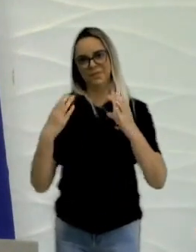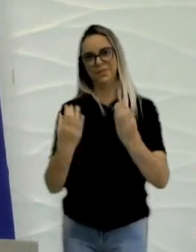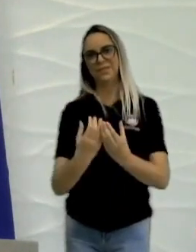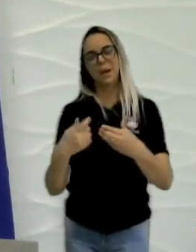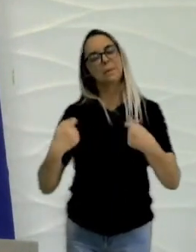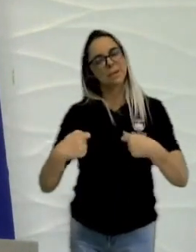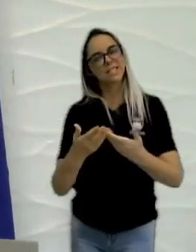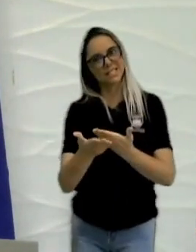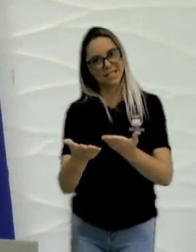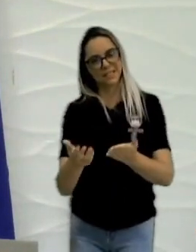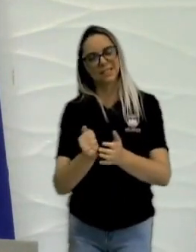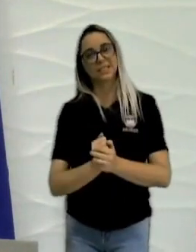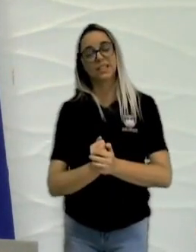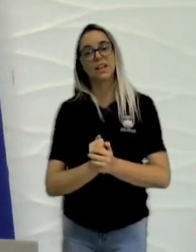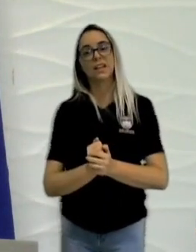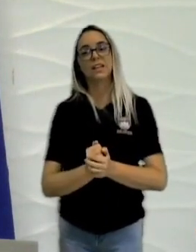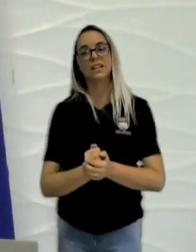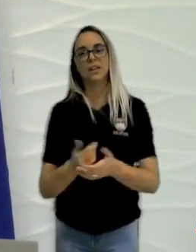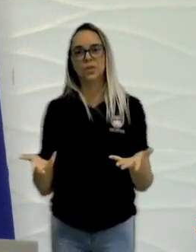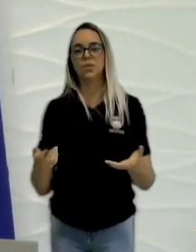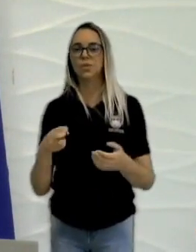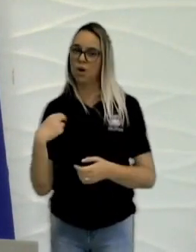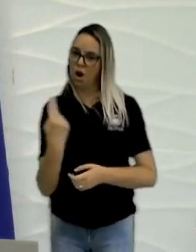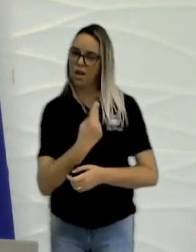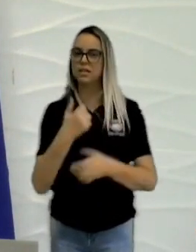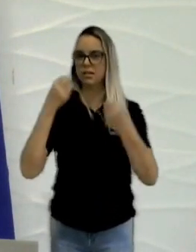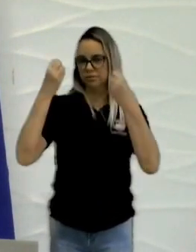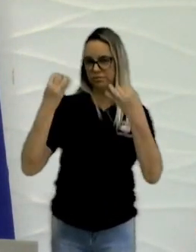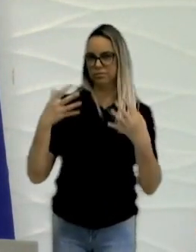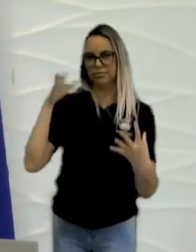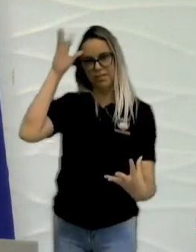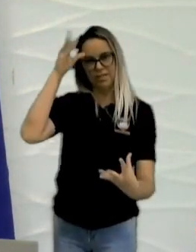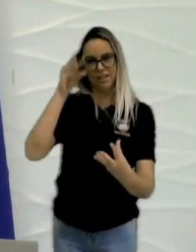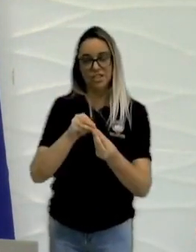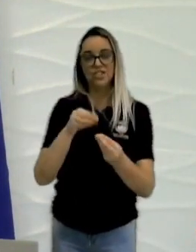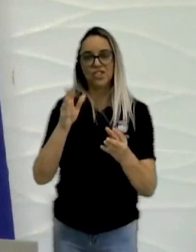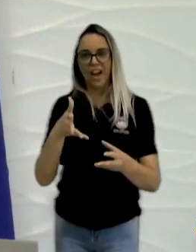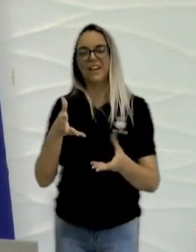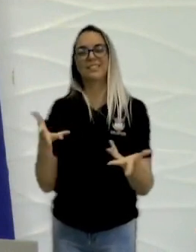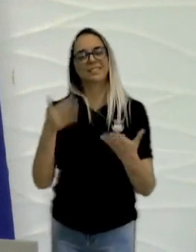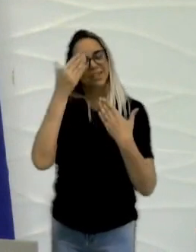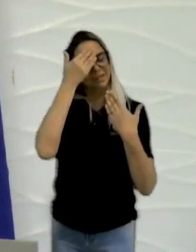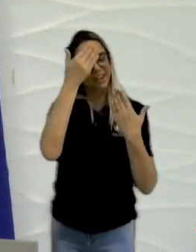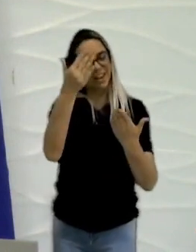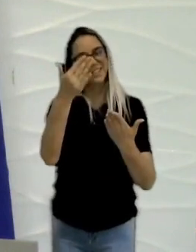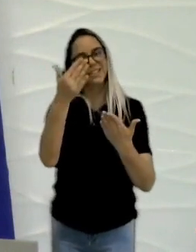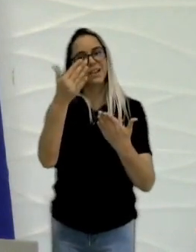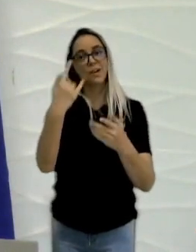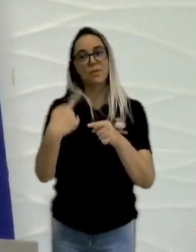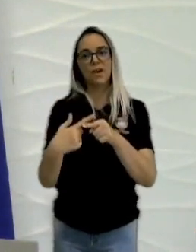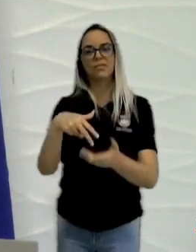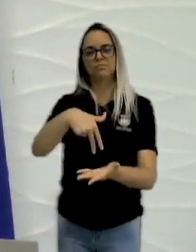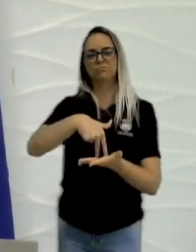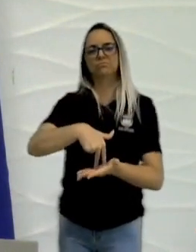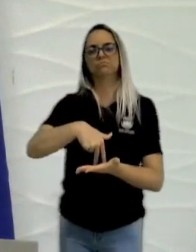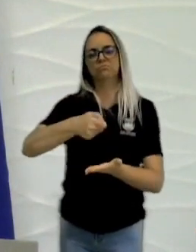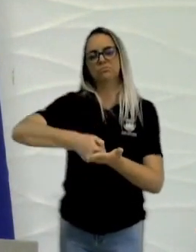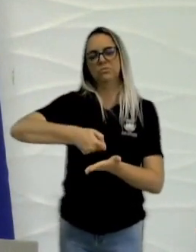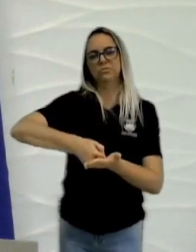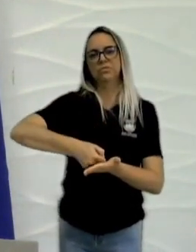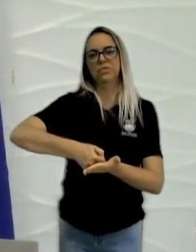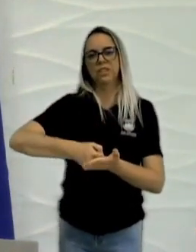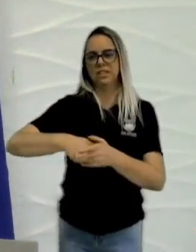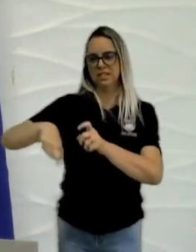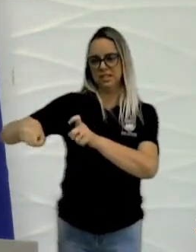necessita. Então fica aí a nossa fala, né, de gratidão pelo compromisso, né, da Secretaria